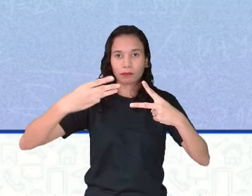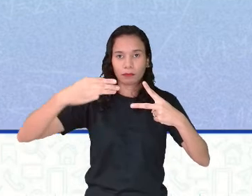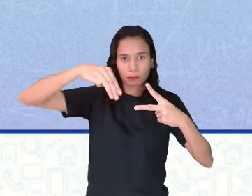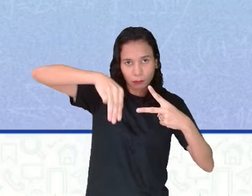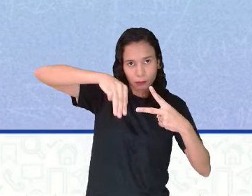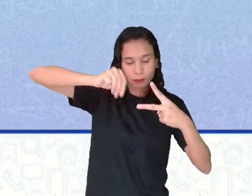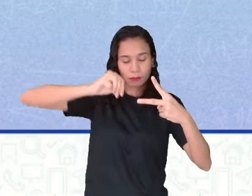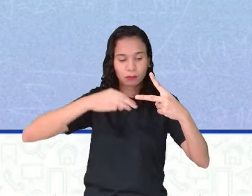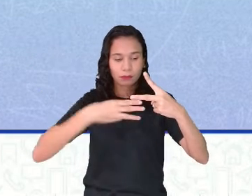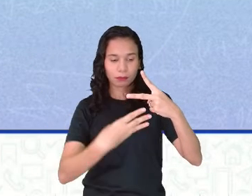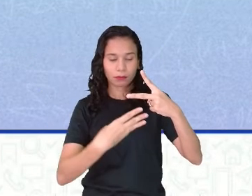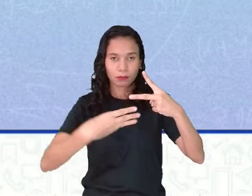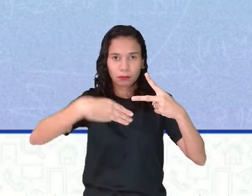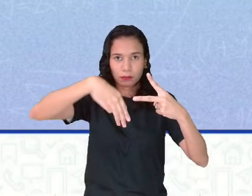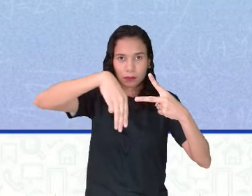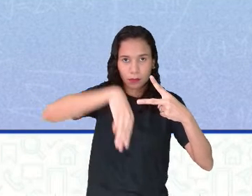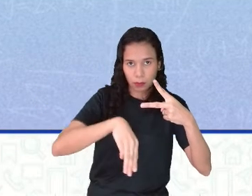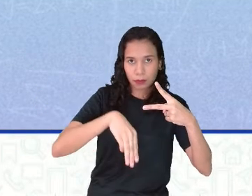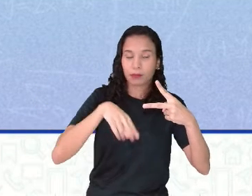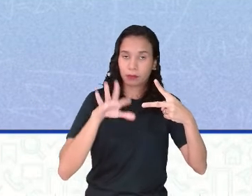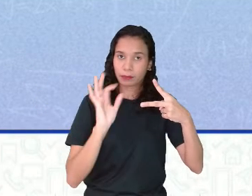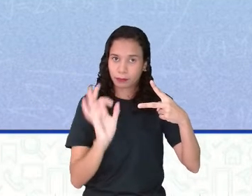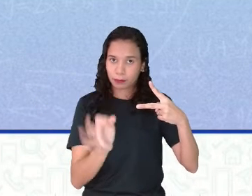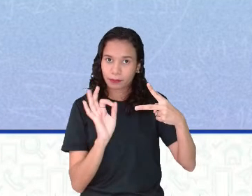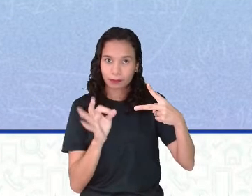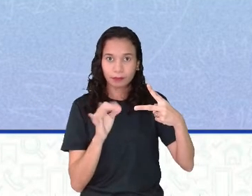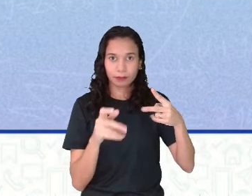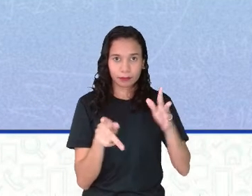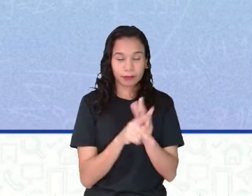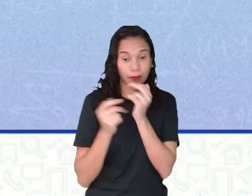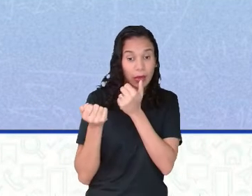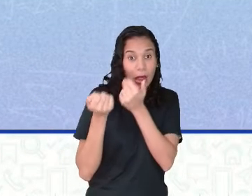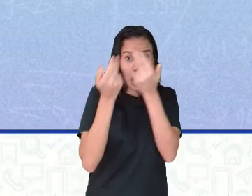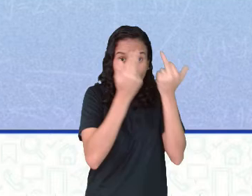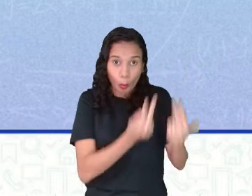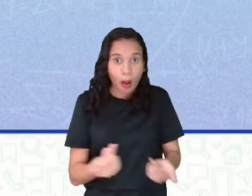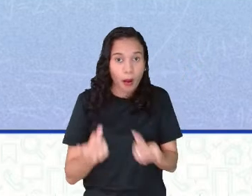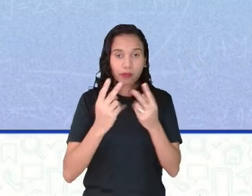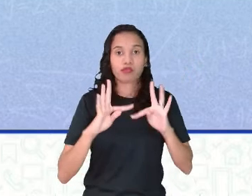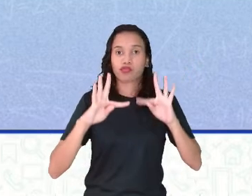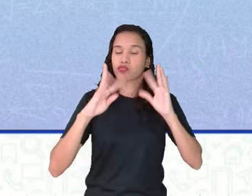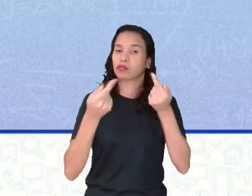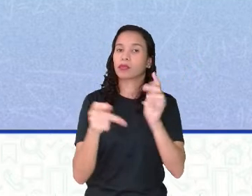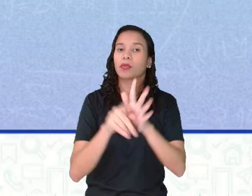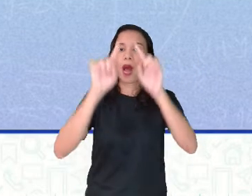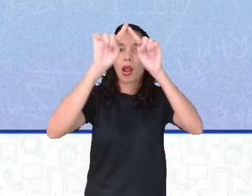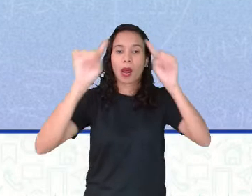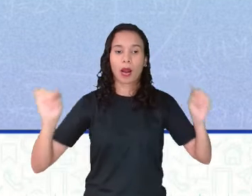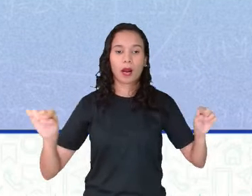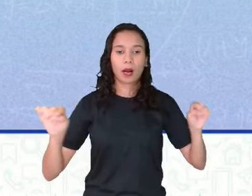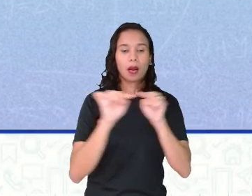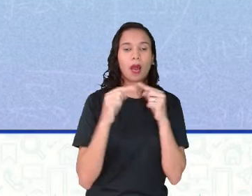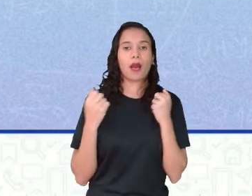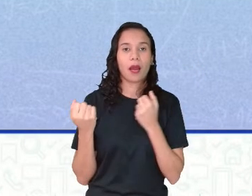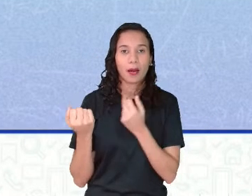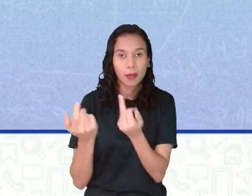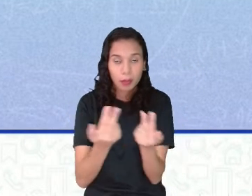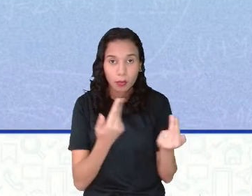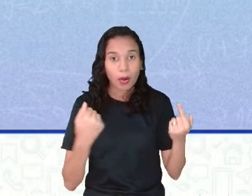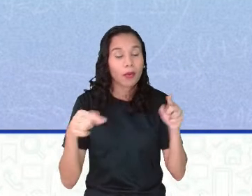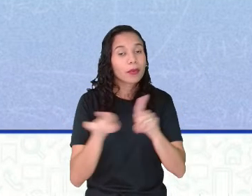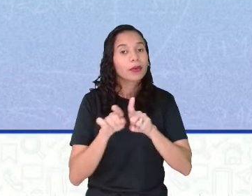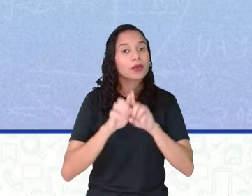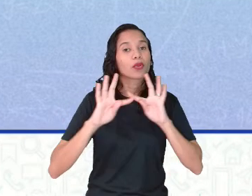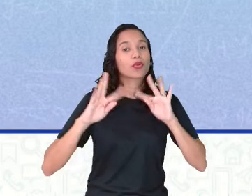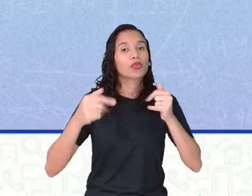mede 3 metros e aqui mede 3 metros. Todos os lados, eles têm a mesma medida e